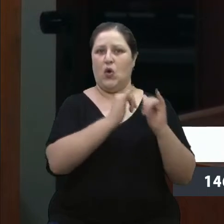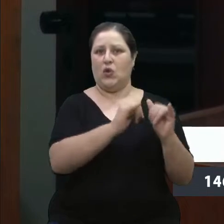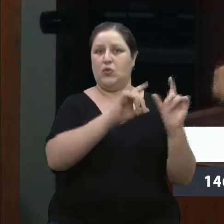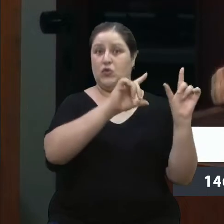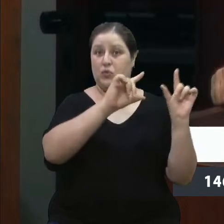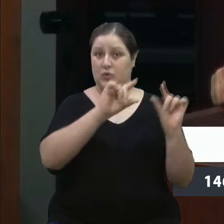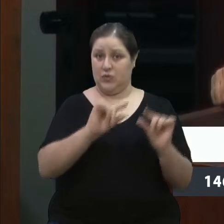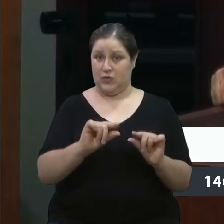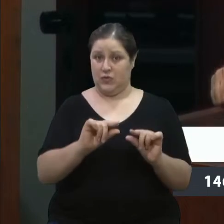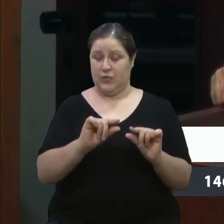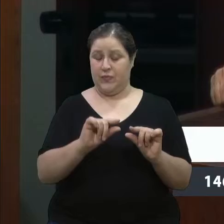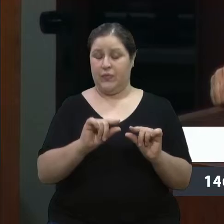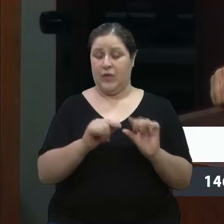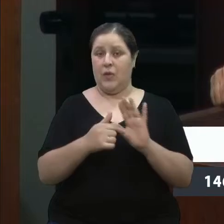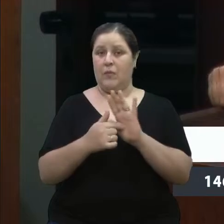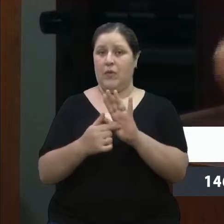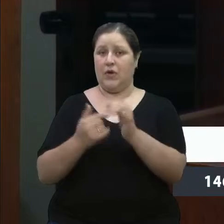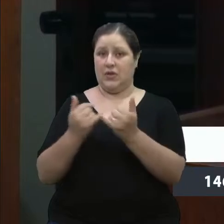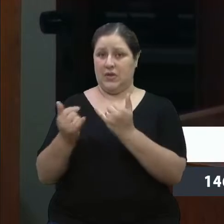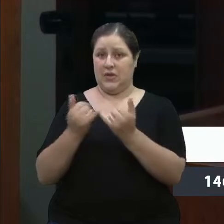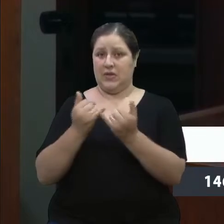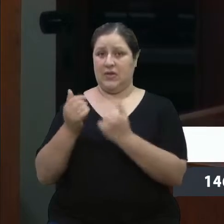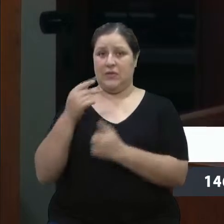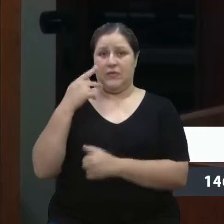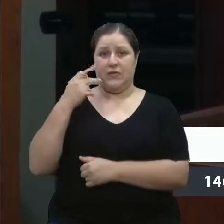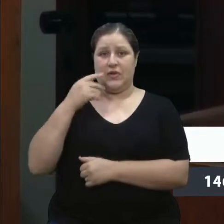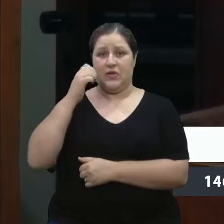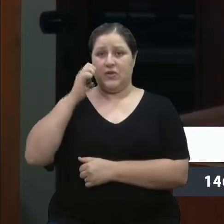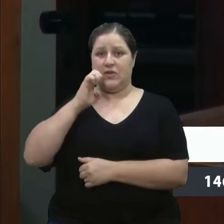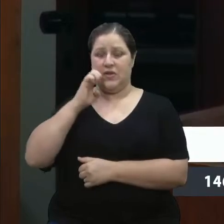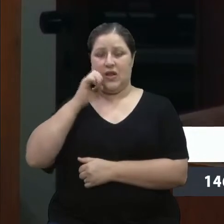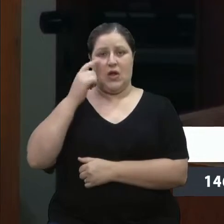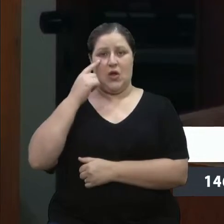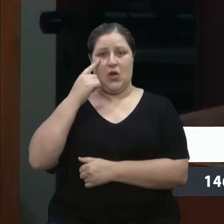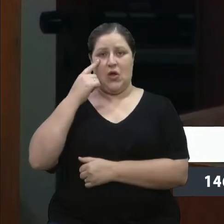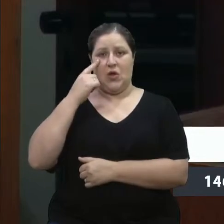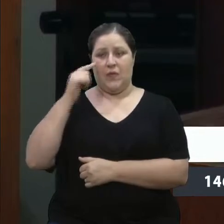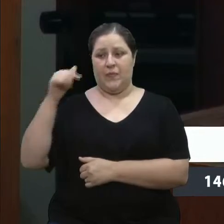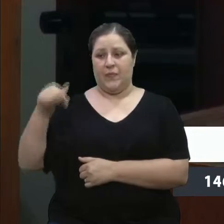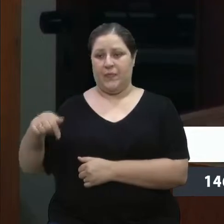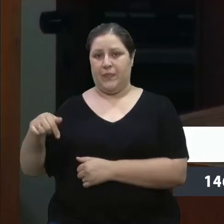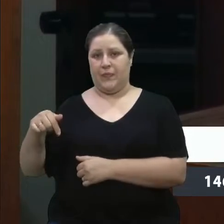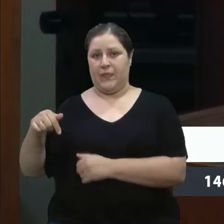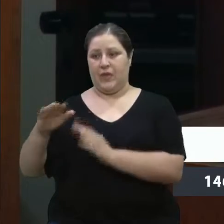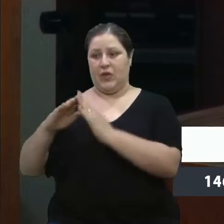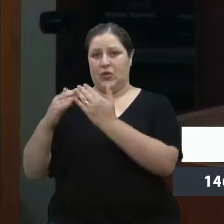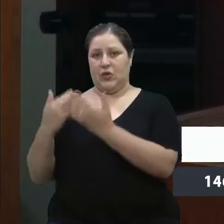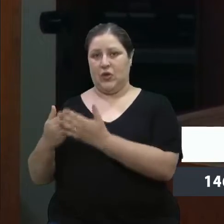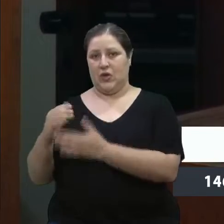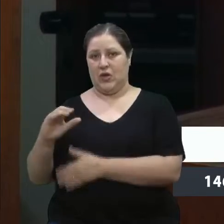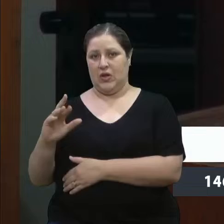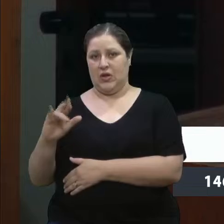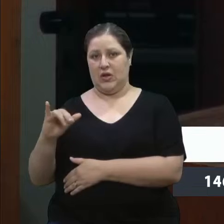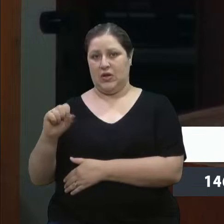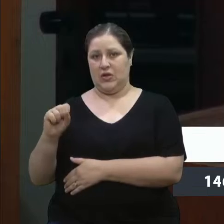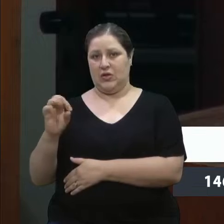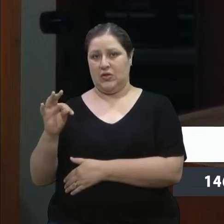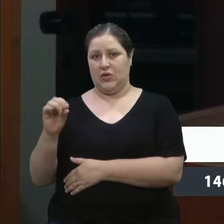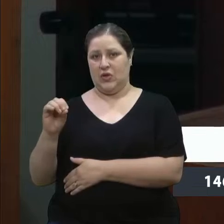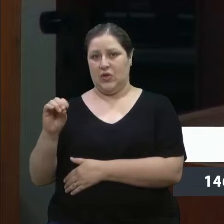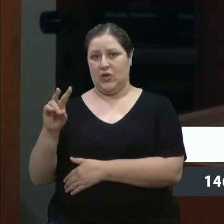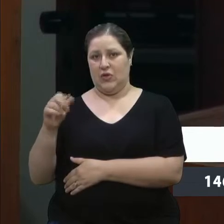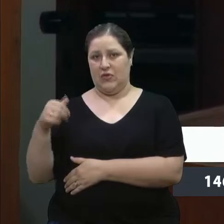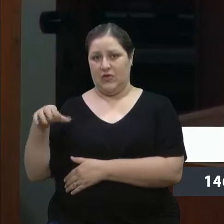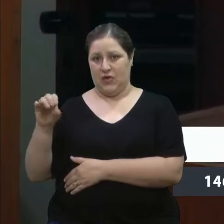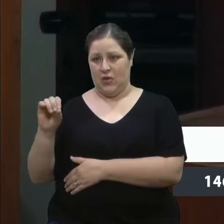vereadora Estela. Um estudante que sai do Cristóvão às 10h30, ensino médio no Cristóvão,